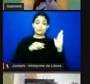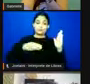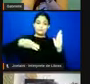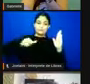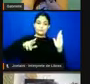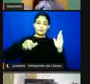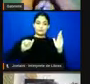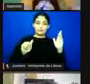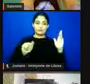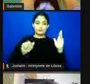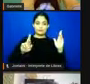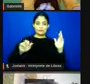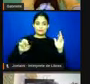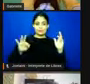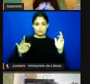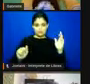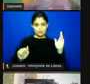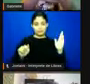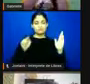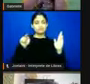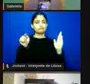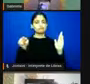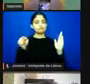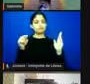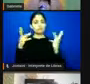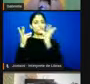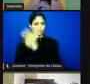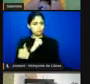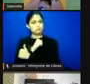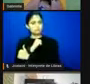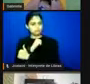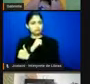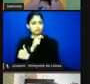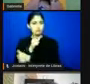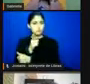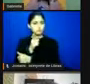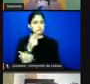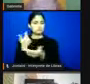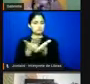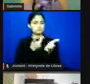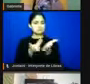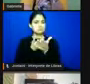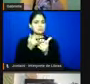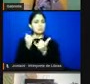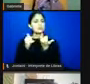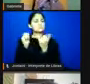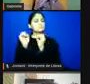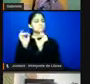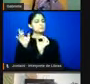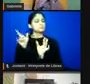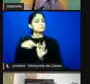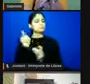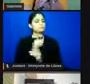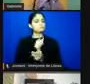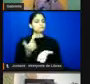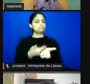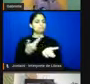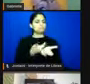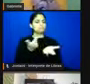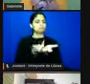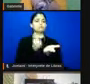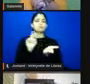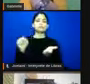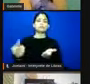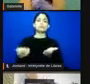O prefácio e o pós-fácio são muito bonitos de ler, há um link bem especial para o nosso livro. Depois, a gente tem a